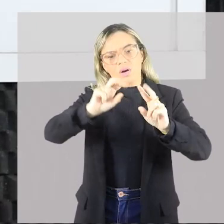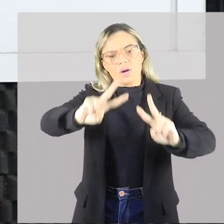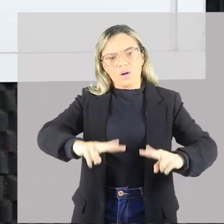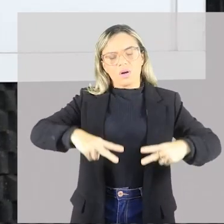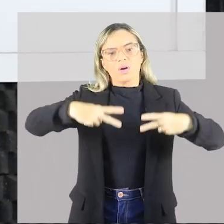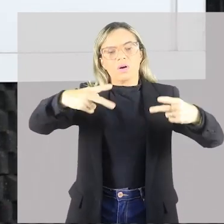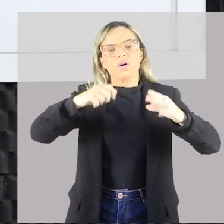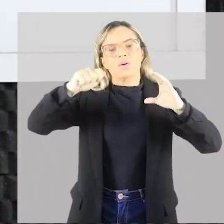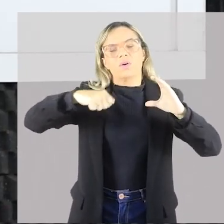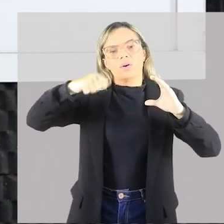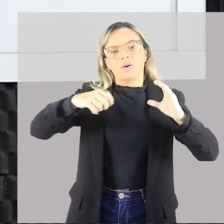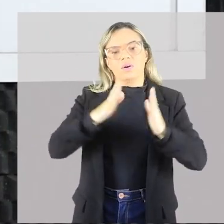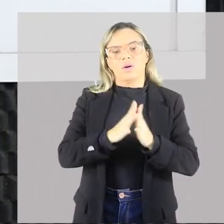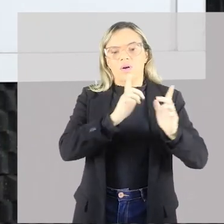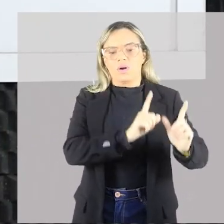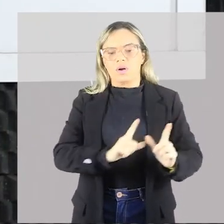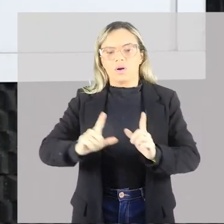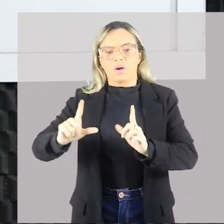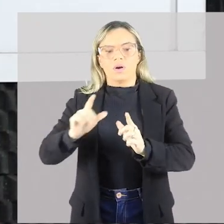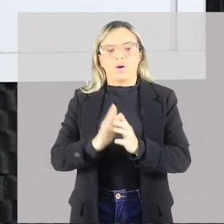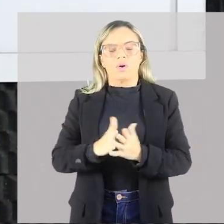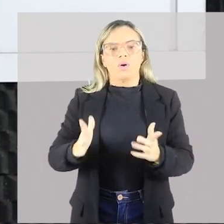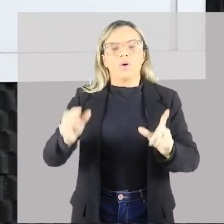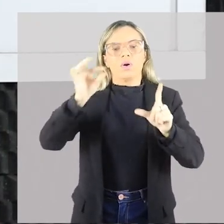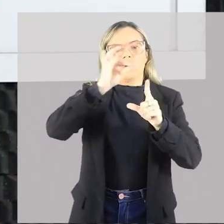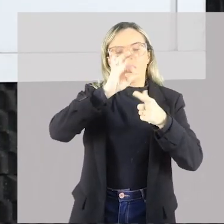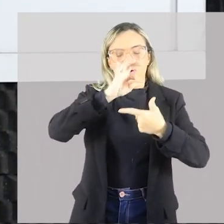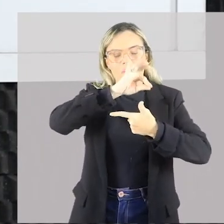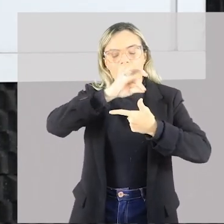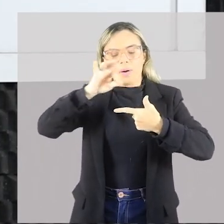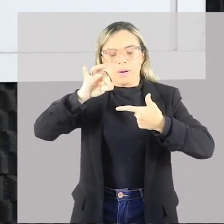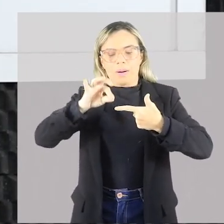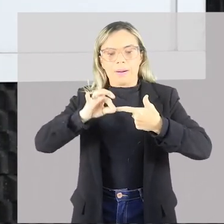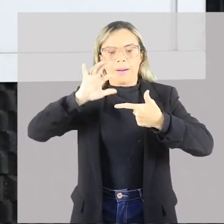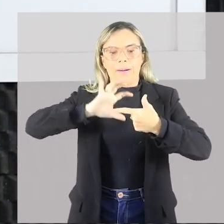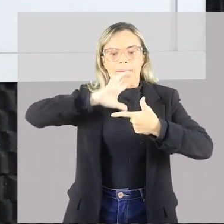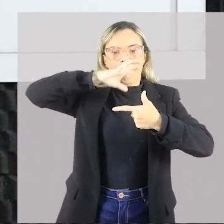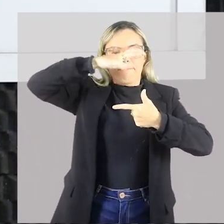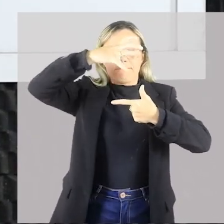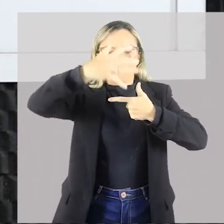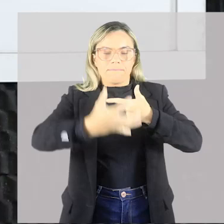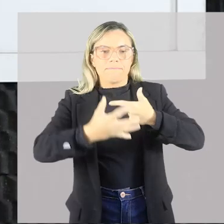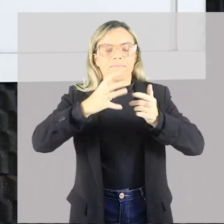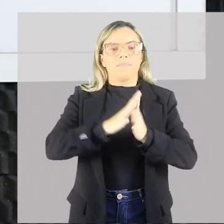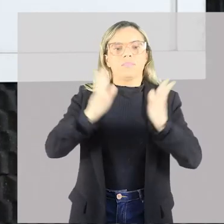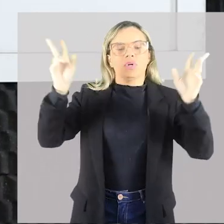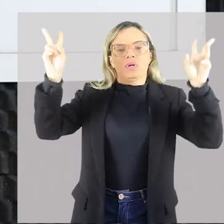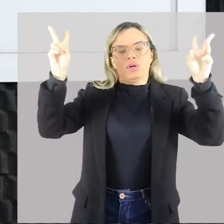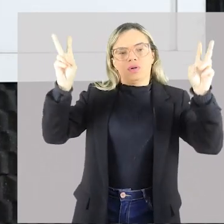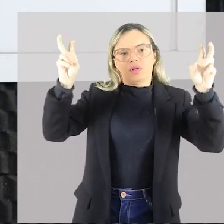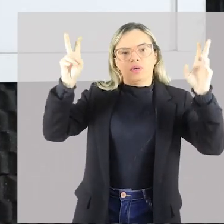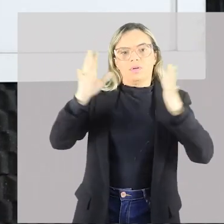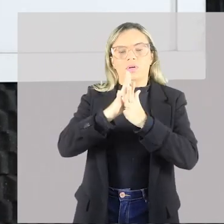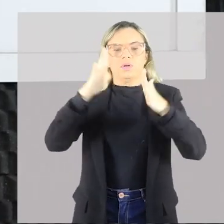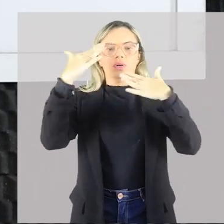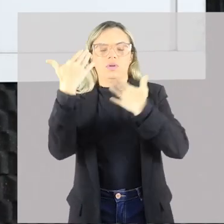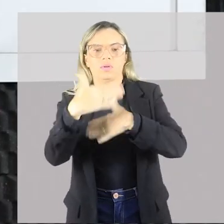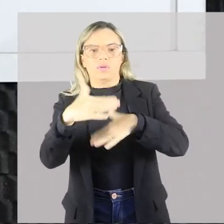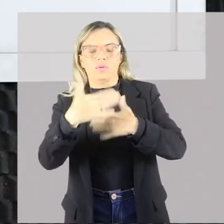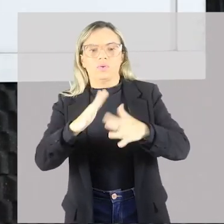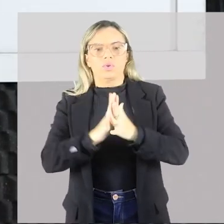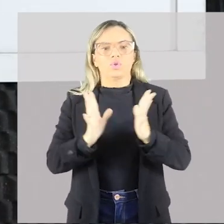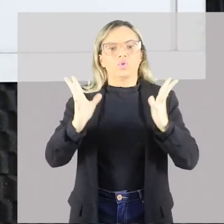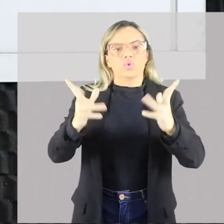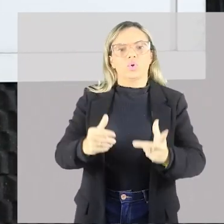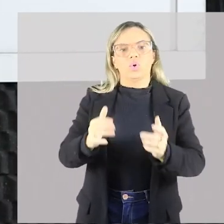falar sobre geometria espacial, né? Um tema aí bastante presente nas provas de todos